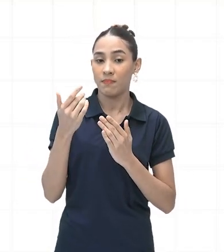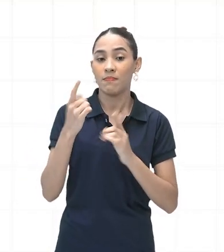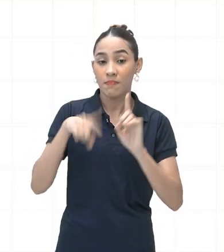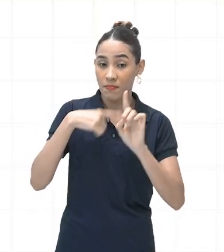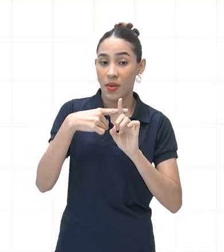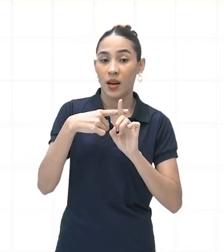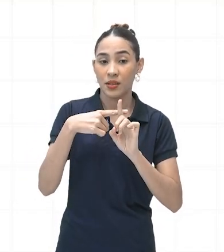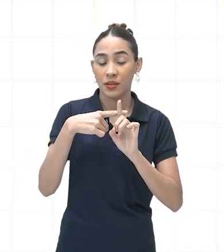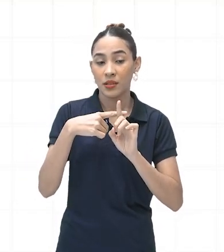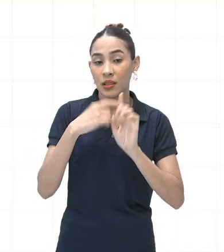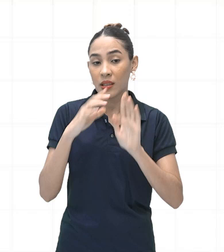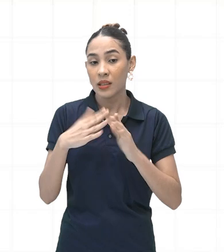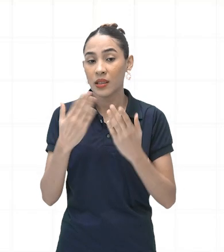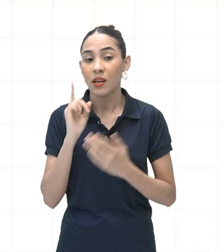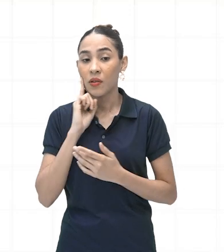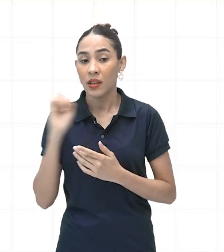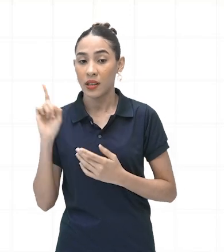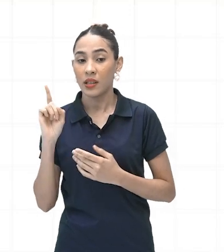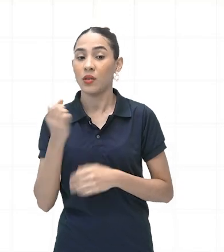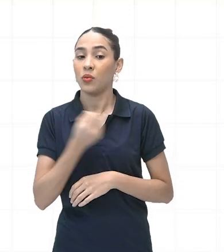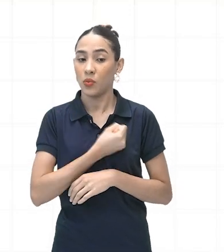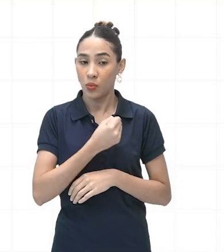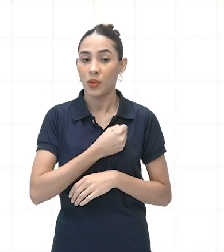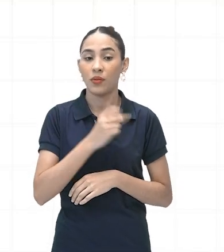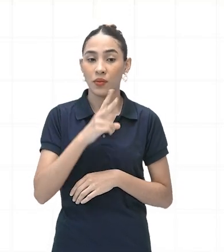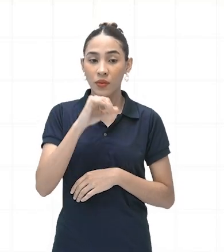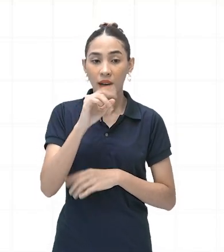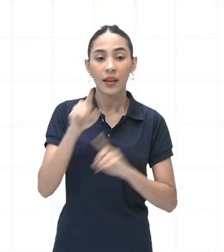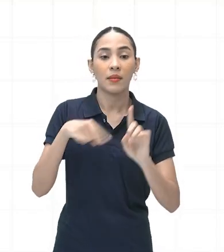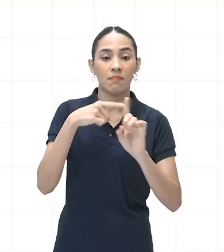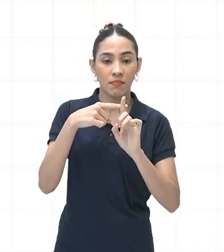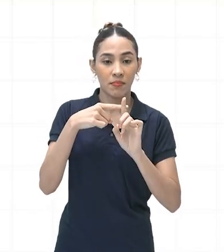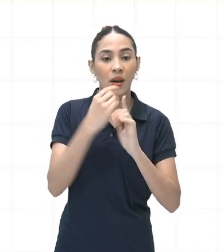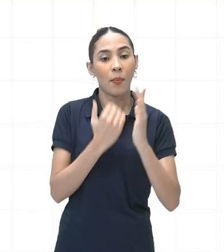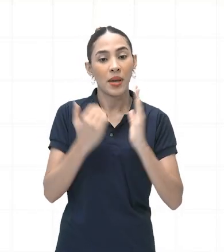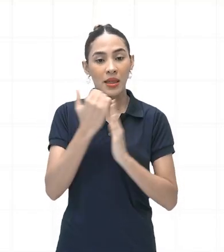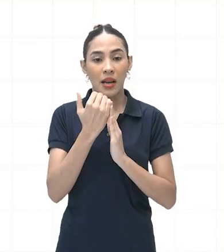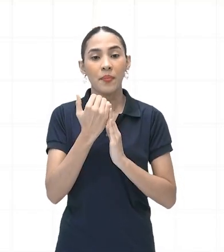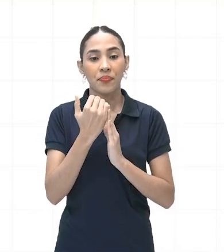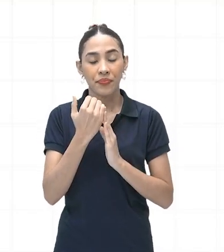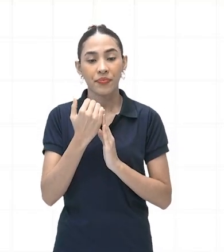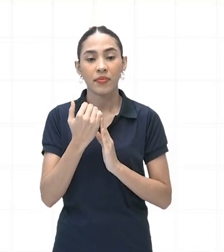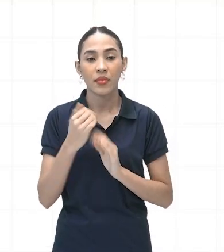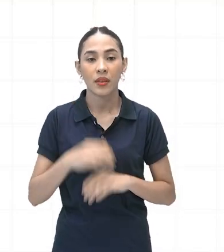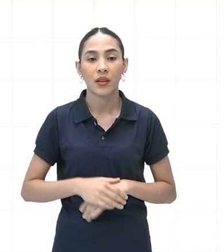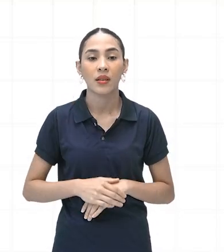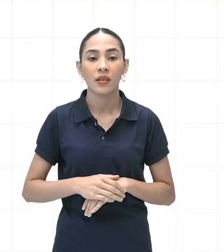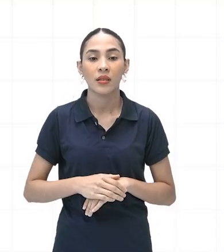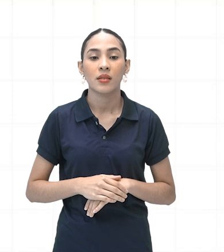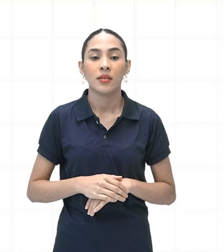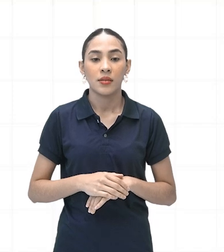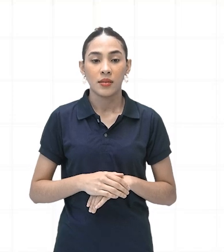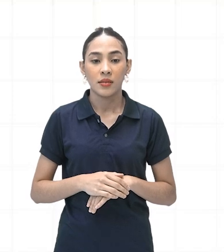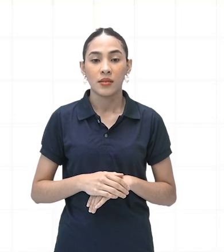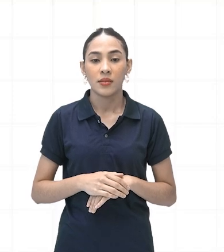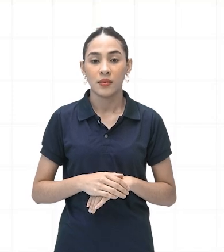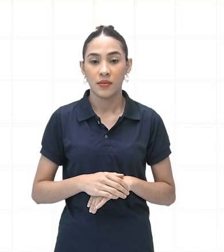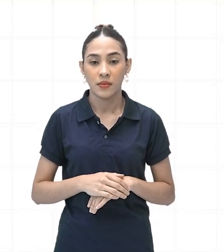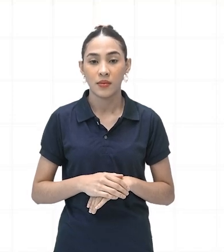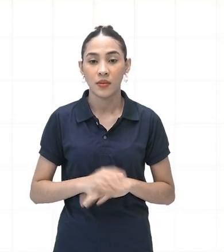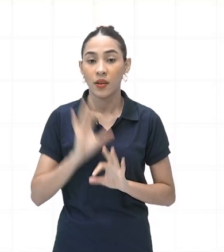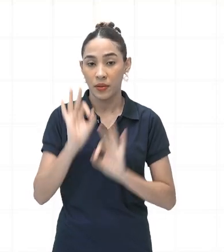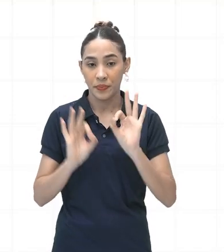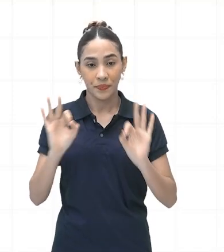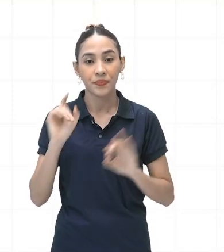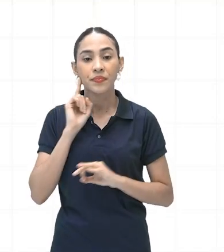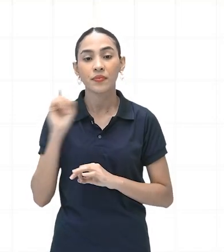mais. Então, esse valor aqui vai aumentar. Beleza? Apesar que a setinha está para baixo, vou organizar aqui para